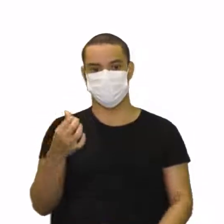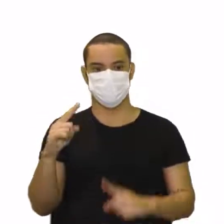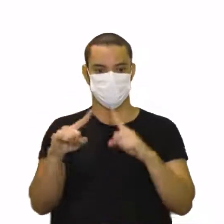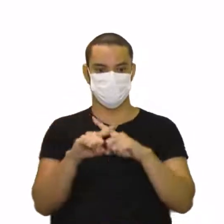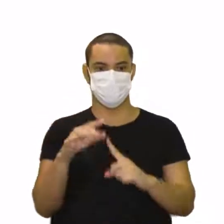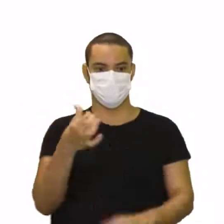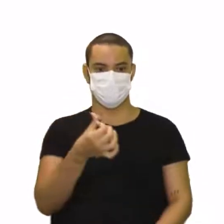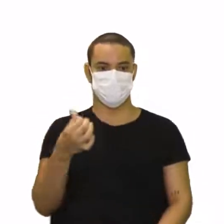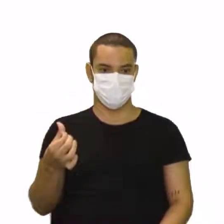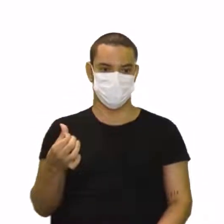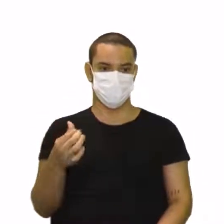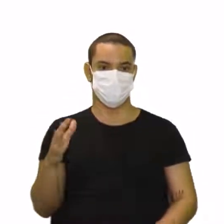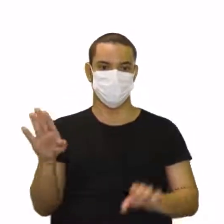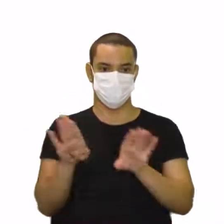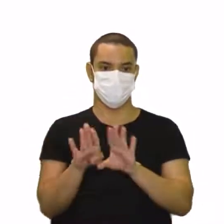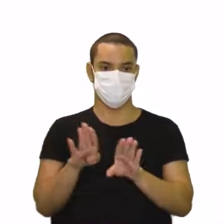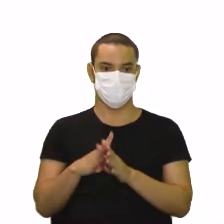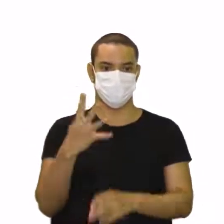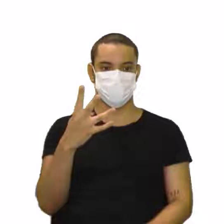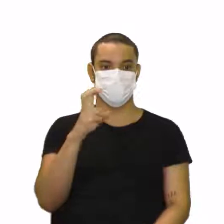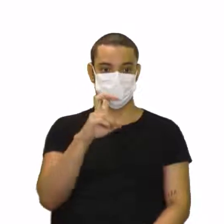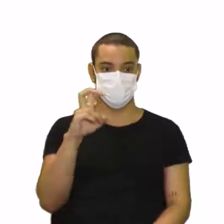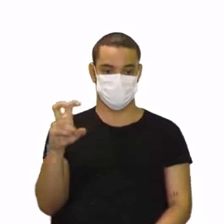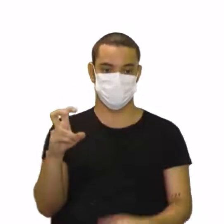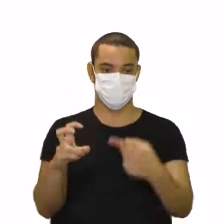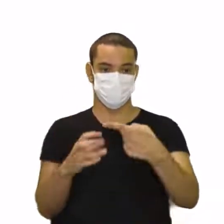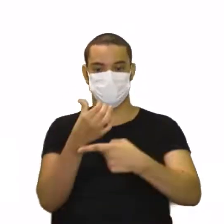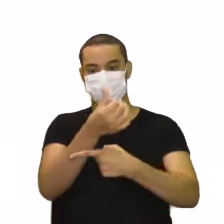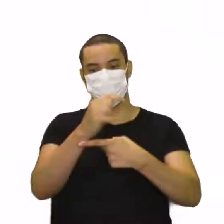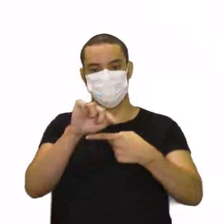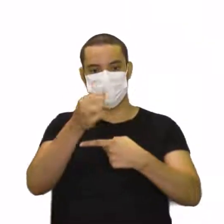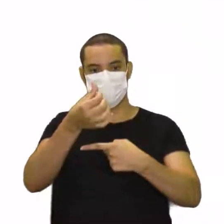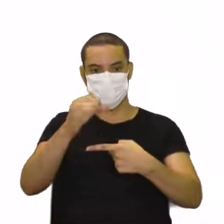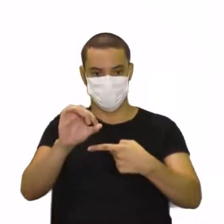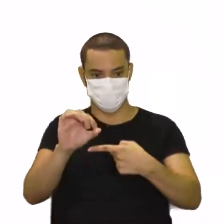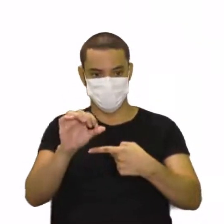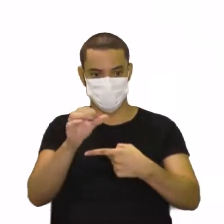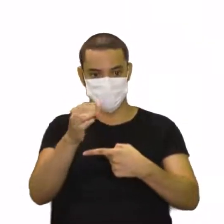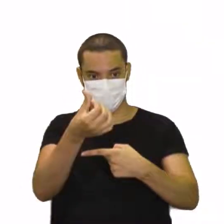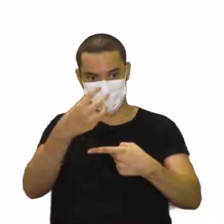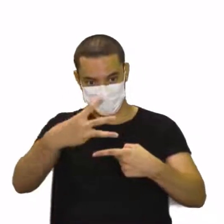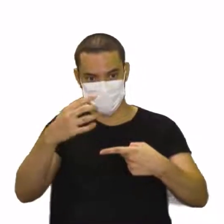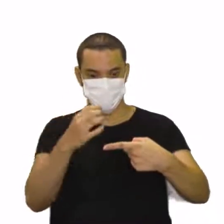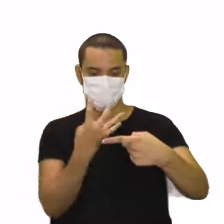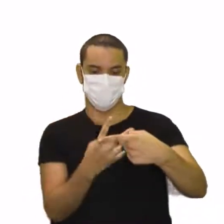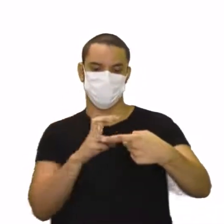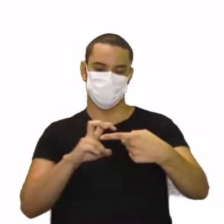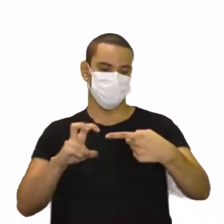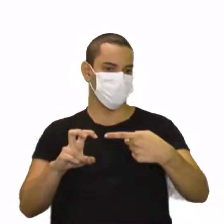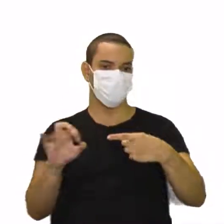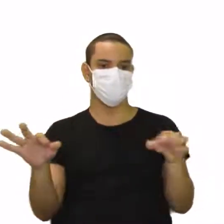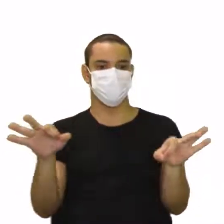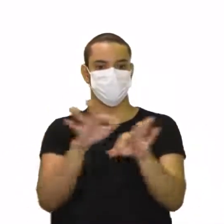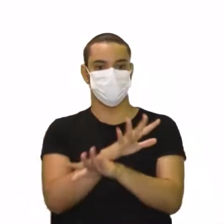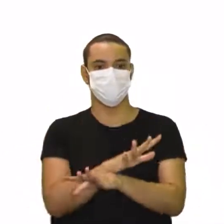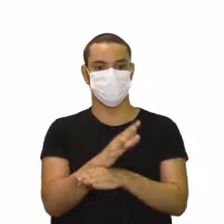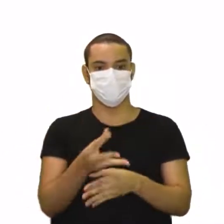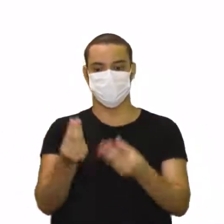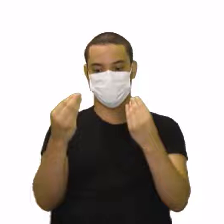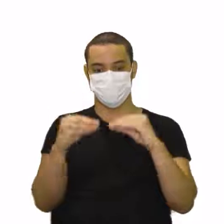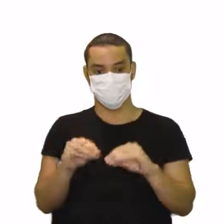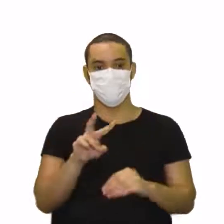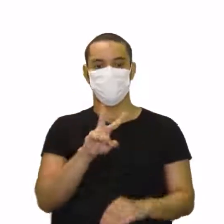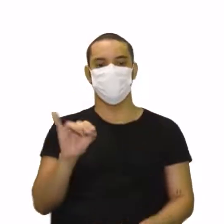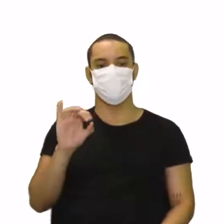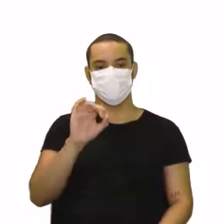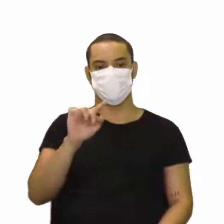por 455. Você vai ter o quê? 0,014. Aí você tem que ter a regra, né?